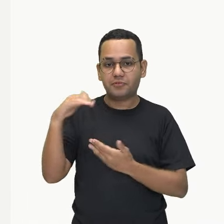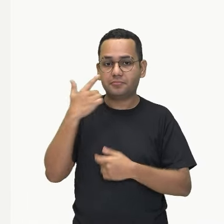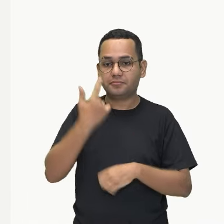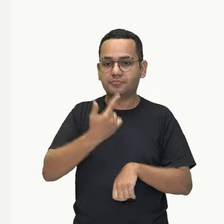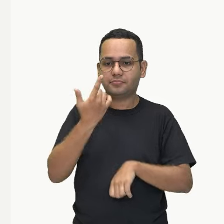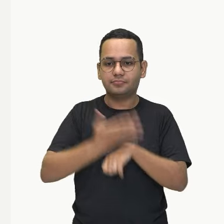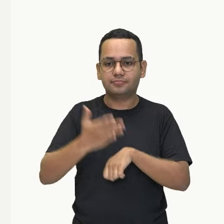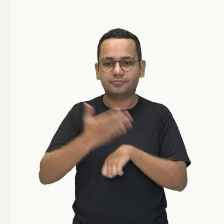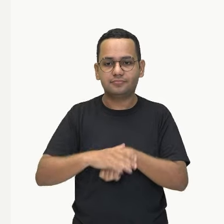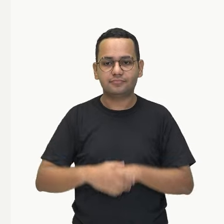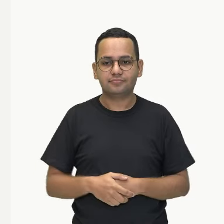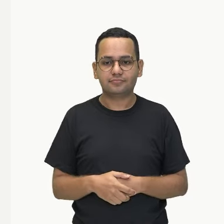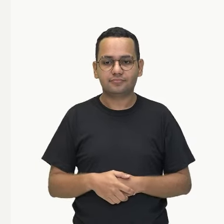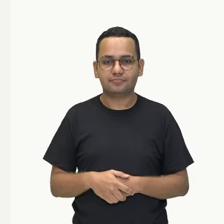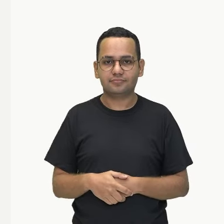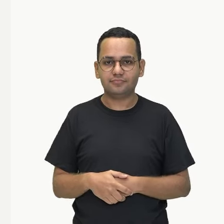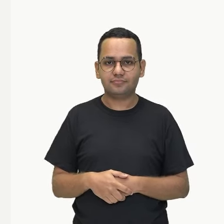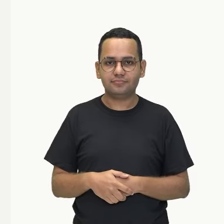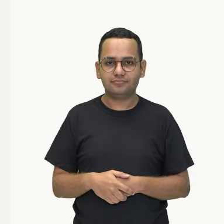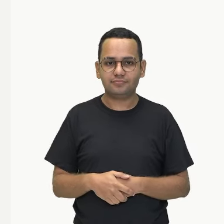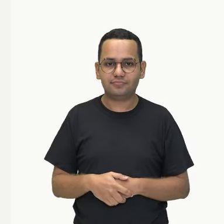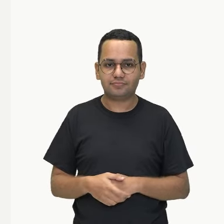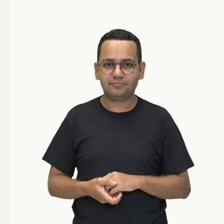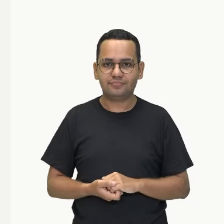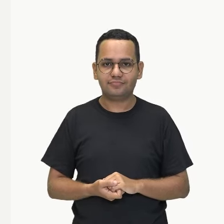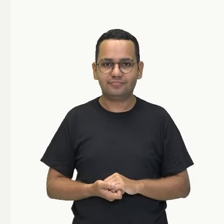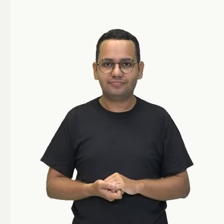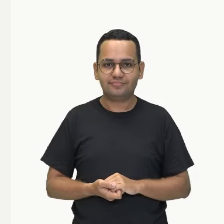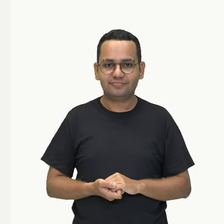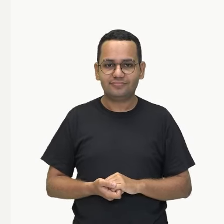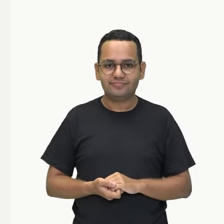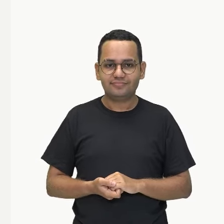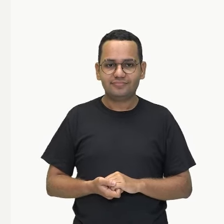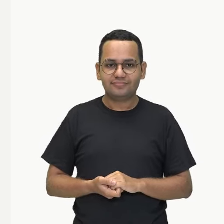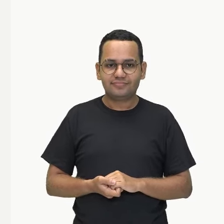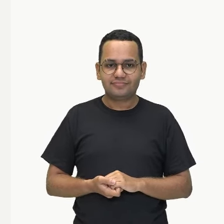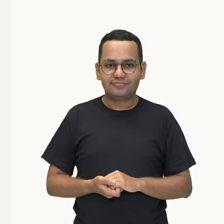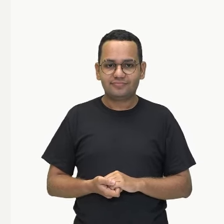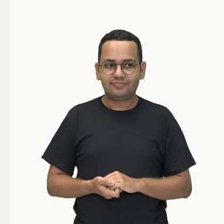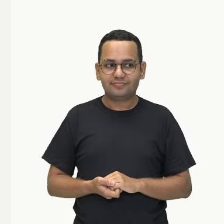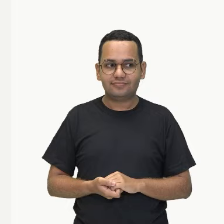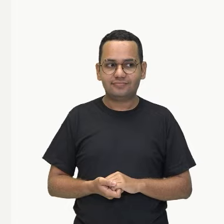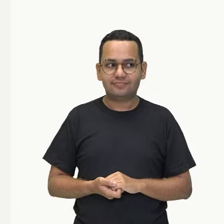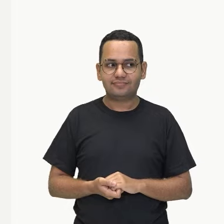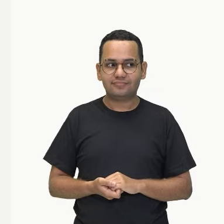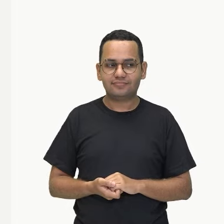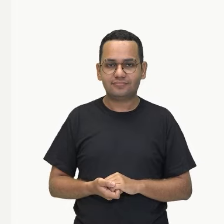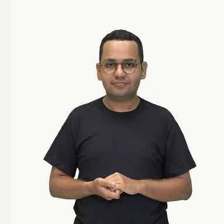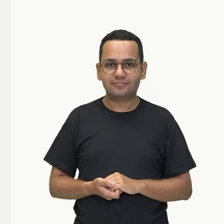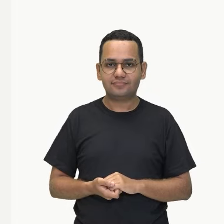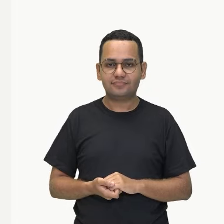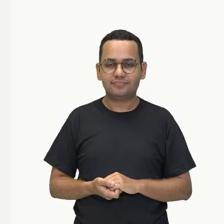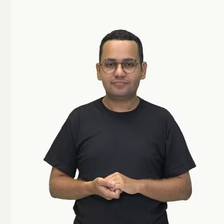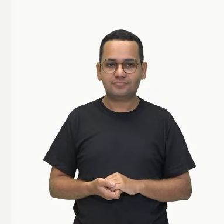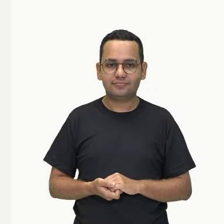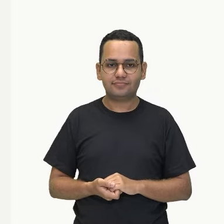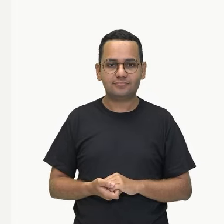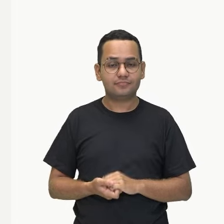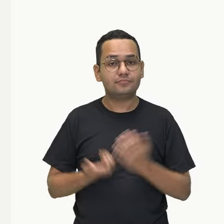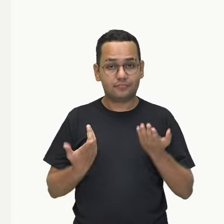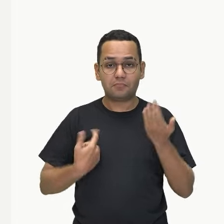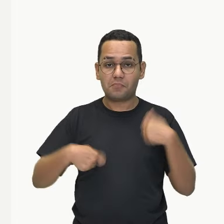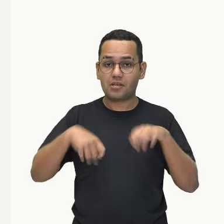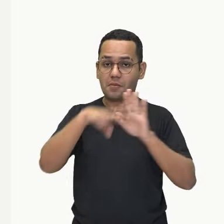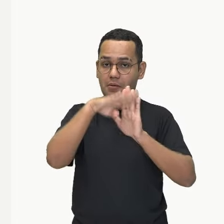Aí a nossa letra A. Tá? Vamos seguir o mesmo passo a